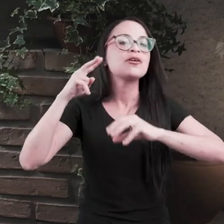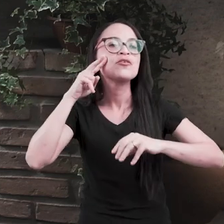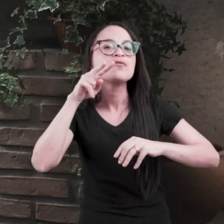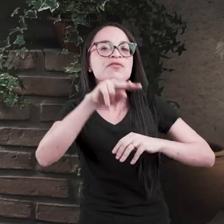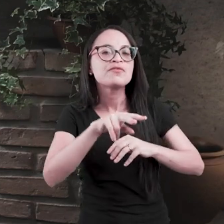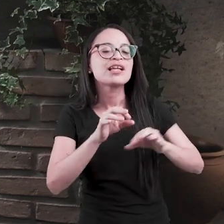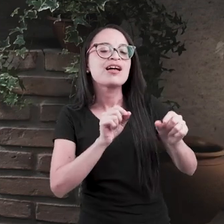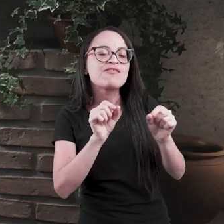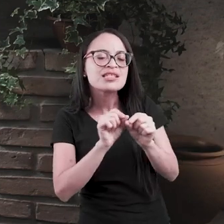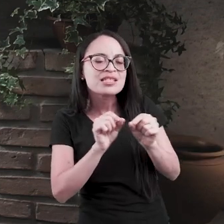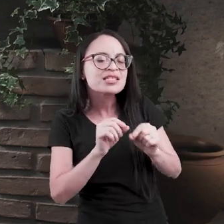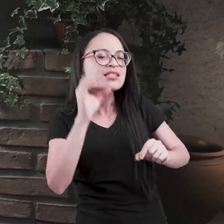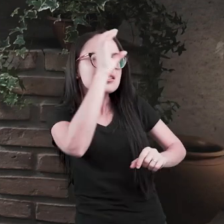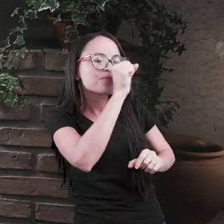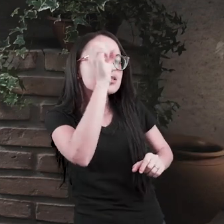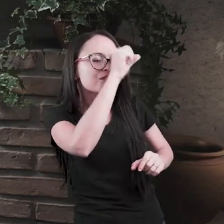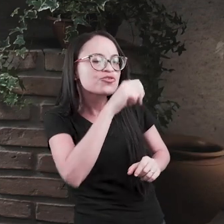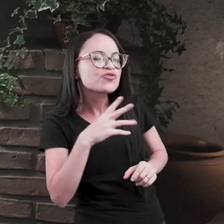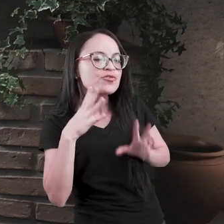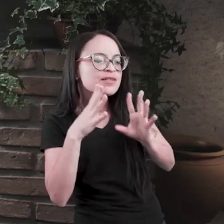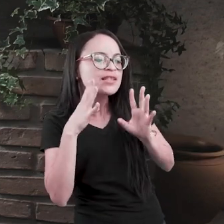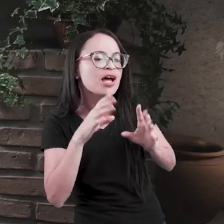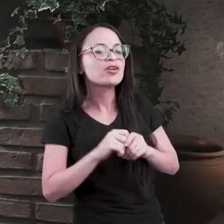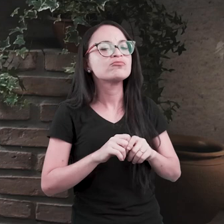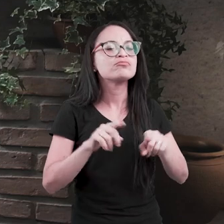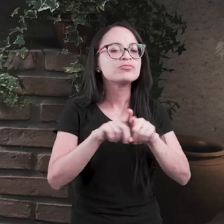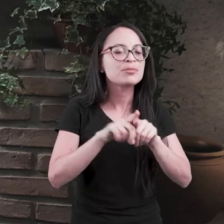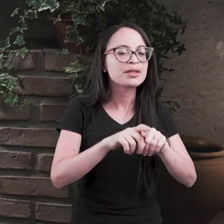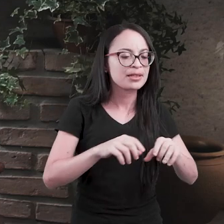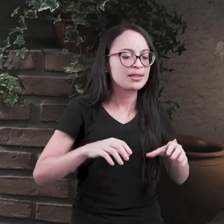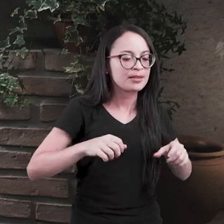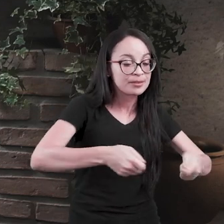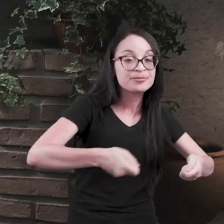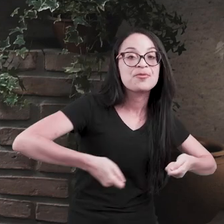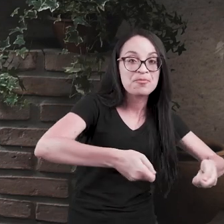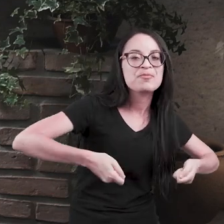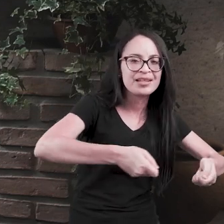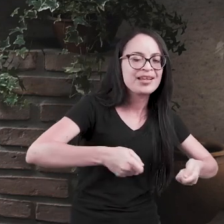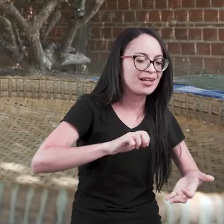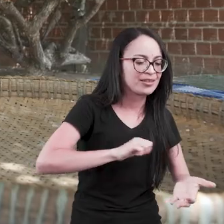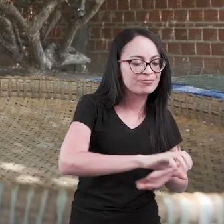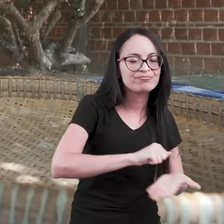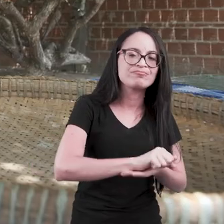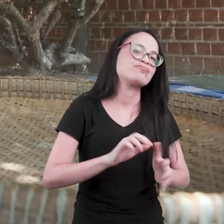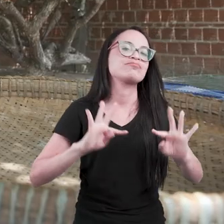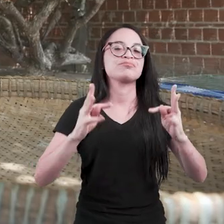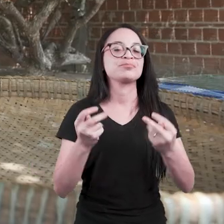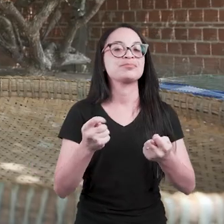via botar o leite, via passar na peneira, via lavar o bagaço, fazer tudo.